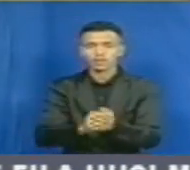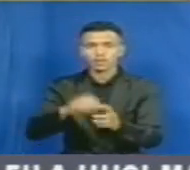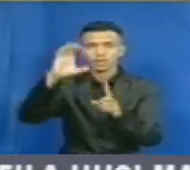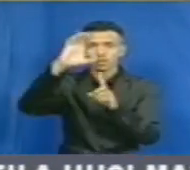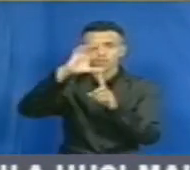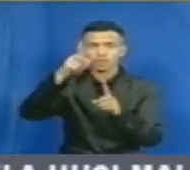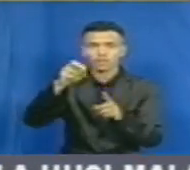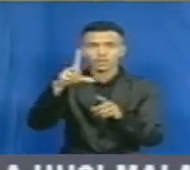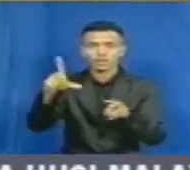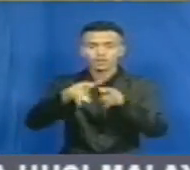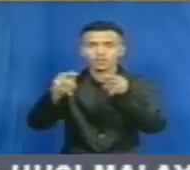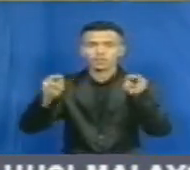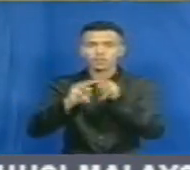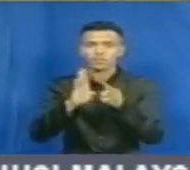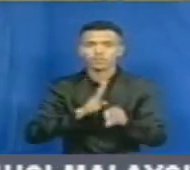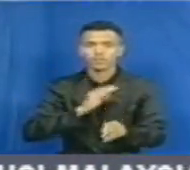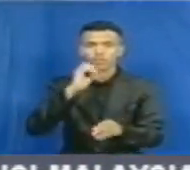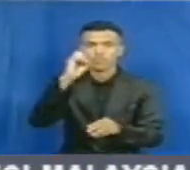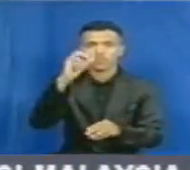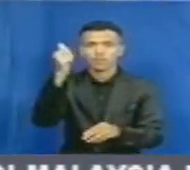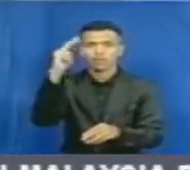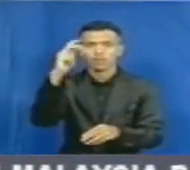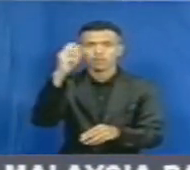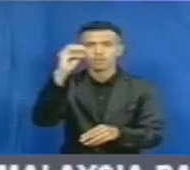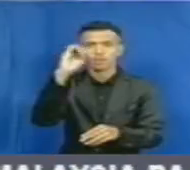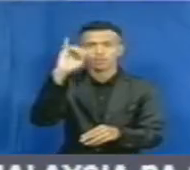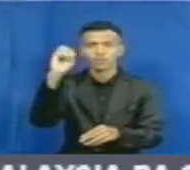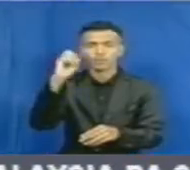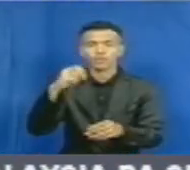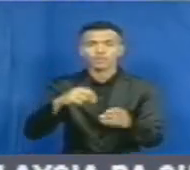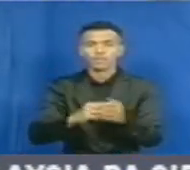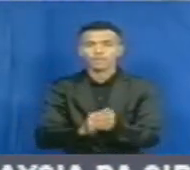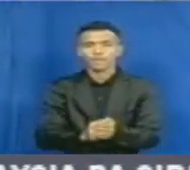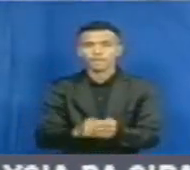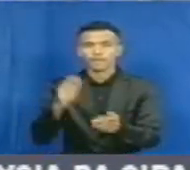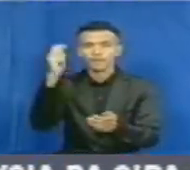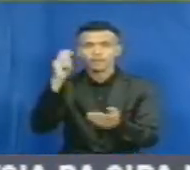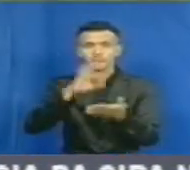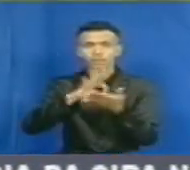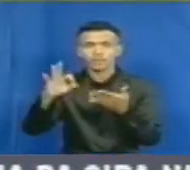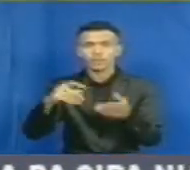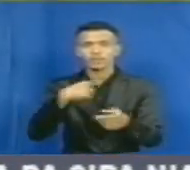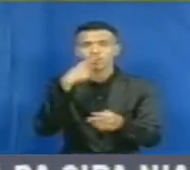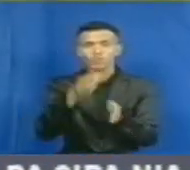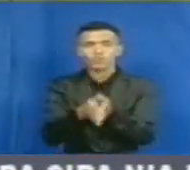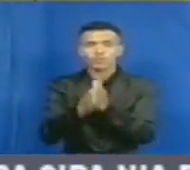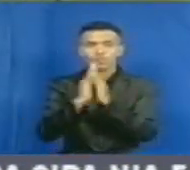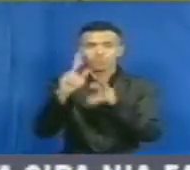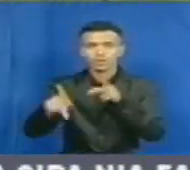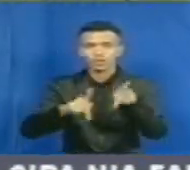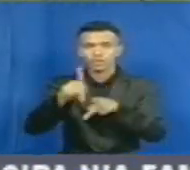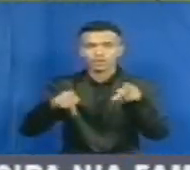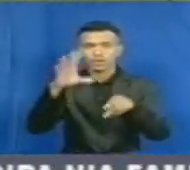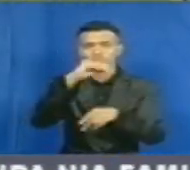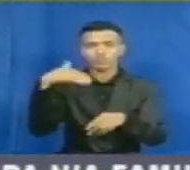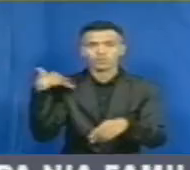Comandante Pentel, município de Vovanaru, superintendente Antônio Mauluta, ba RTTL, sexta-feira, né, apela ba comunidade ho jovens sira e o